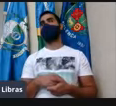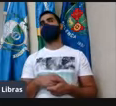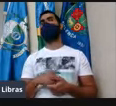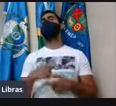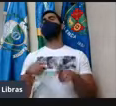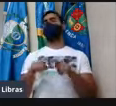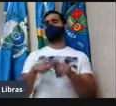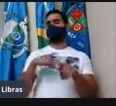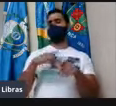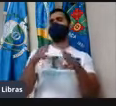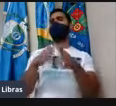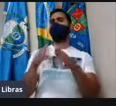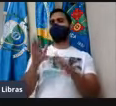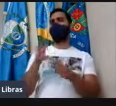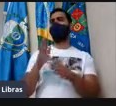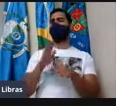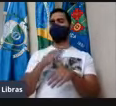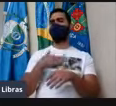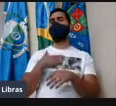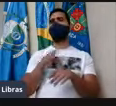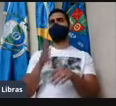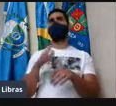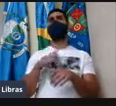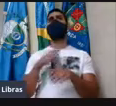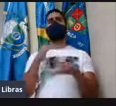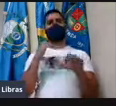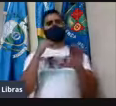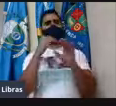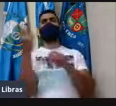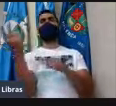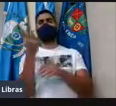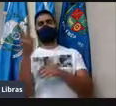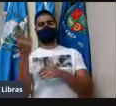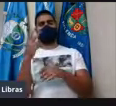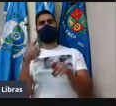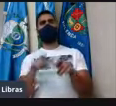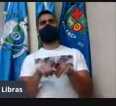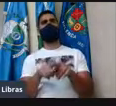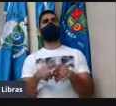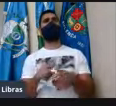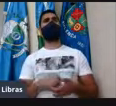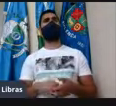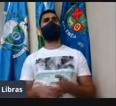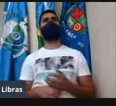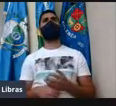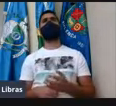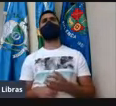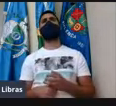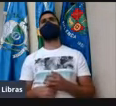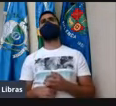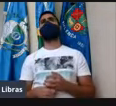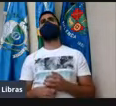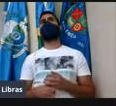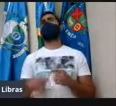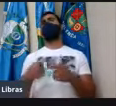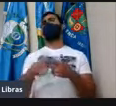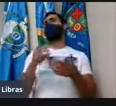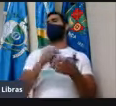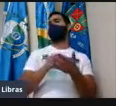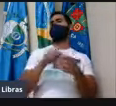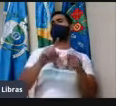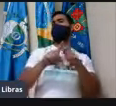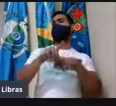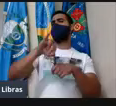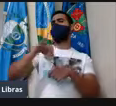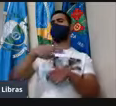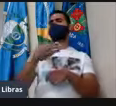também, legislativo, que já está até no prazo. Vou fornecer para vocês dois. Isso, isso. A discrepância é muito grande. Quando você sai de